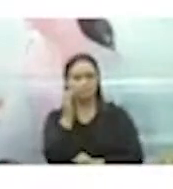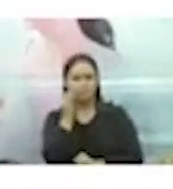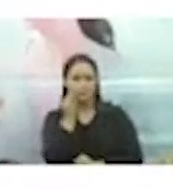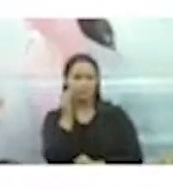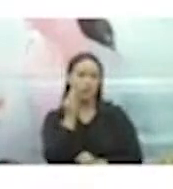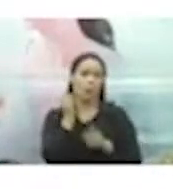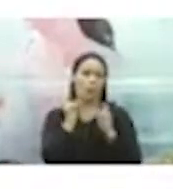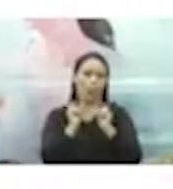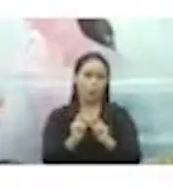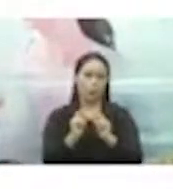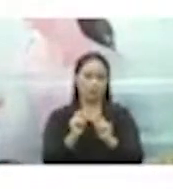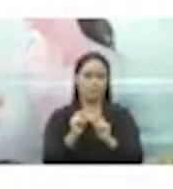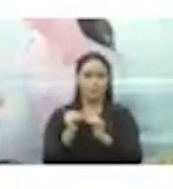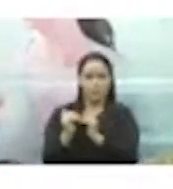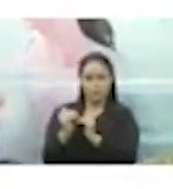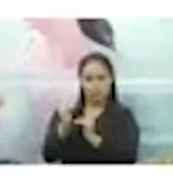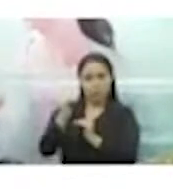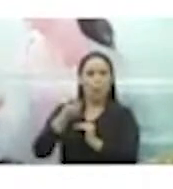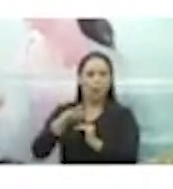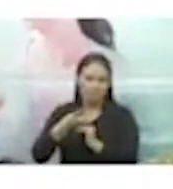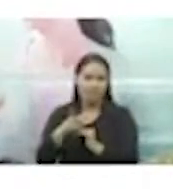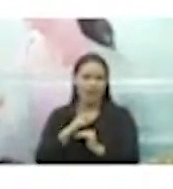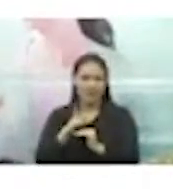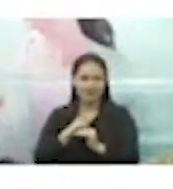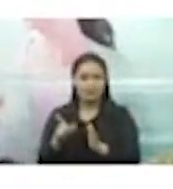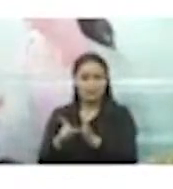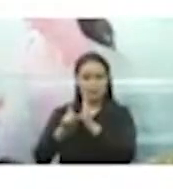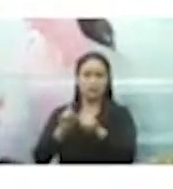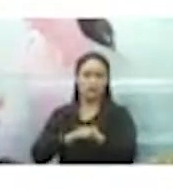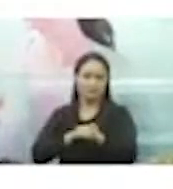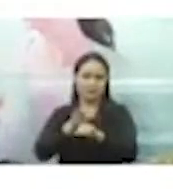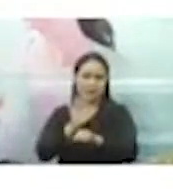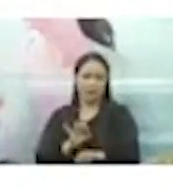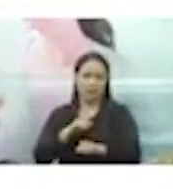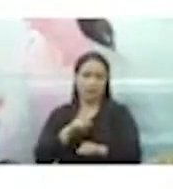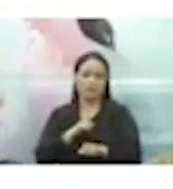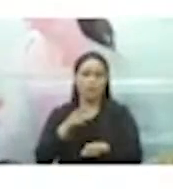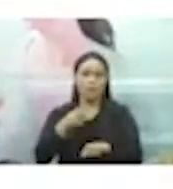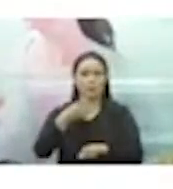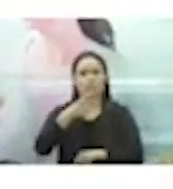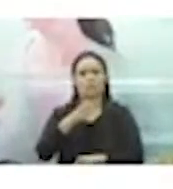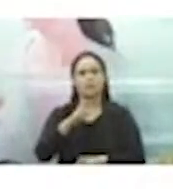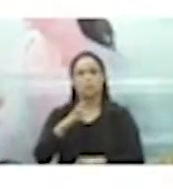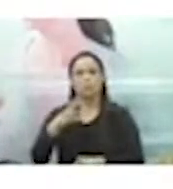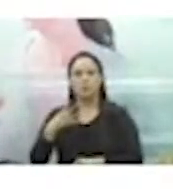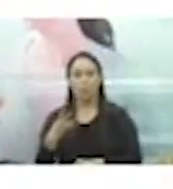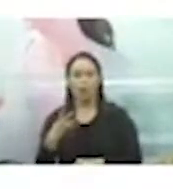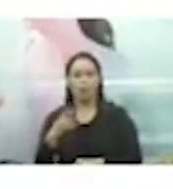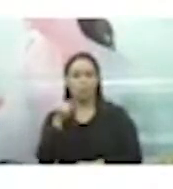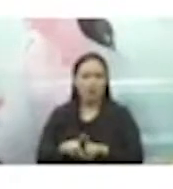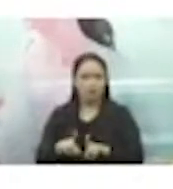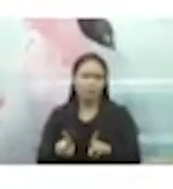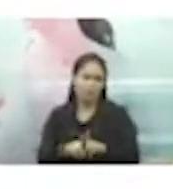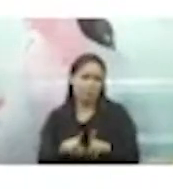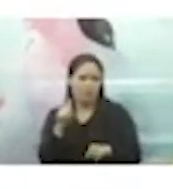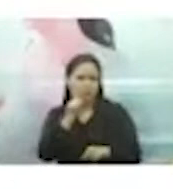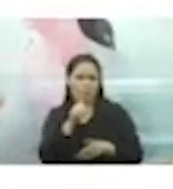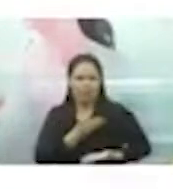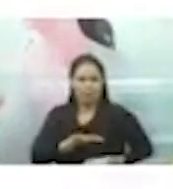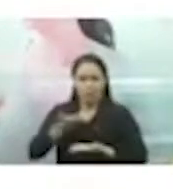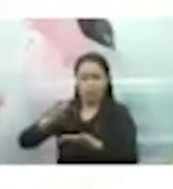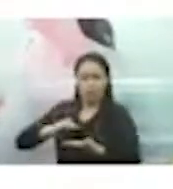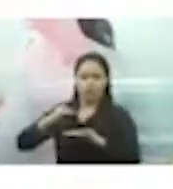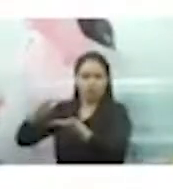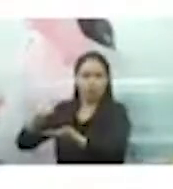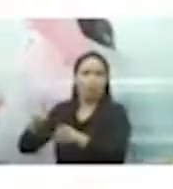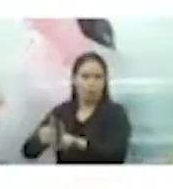ligeiro acréscimo nesses nascimentos prematuros, né, passando aí para quase 354 mil nascimentos. O objetivo da campanha